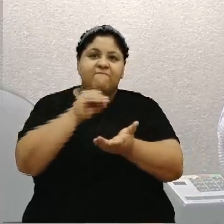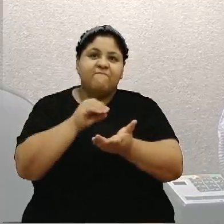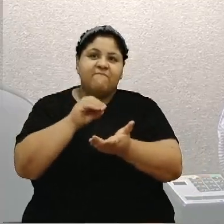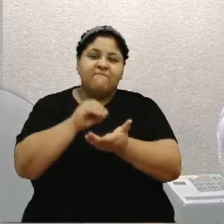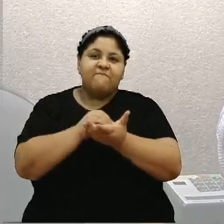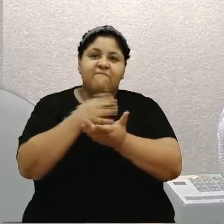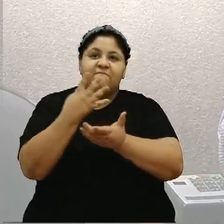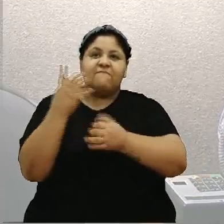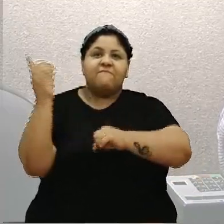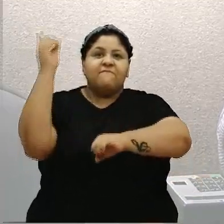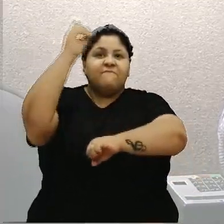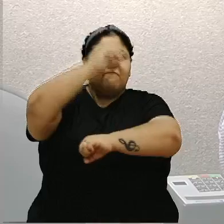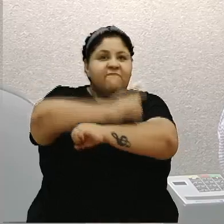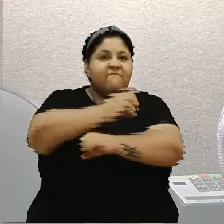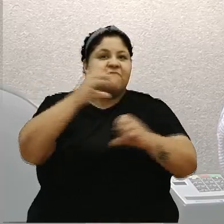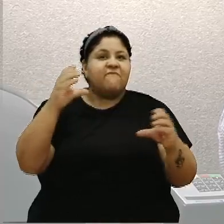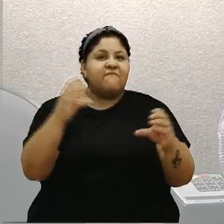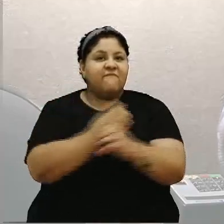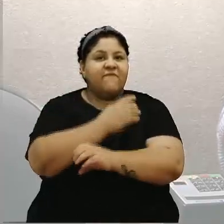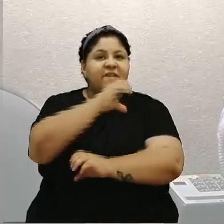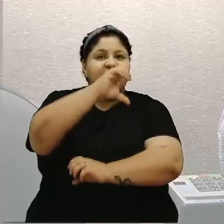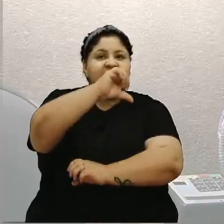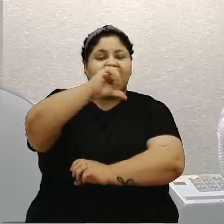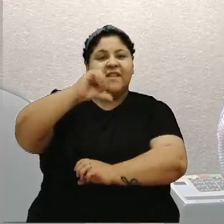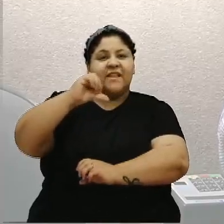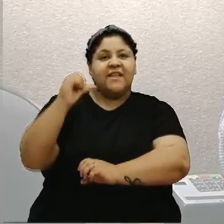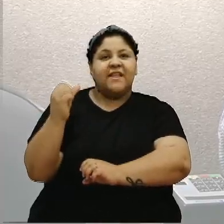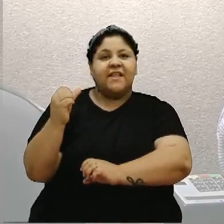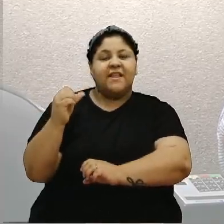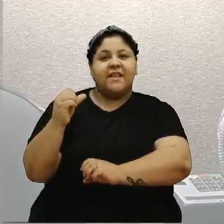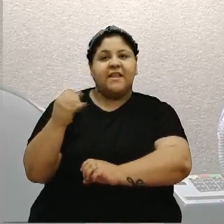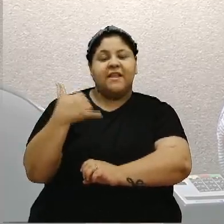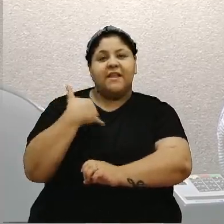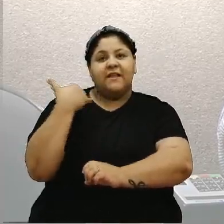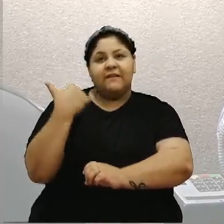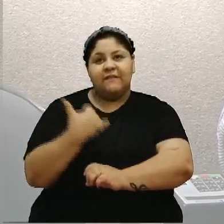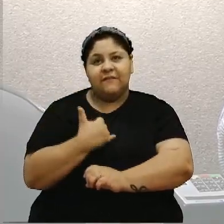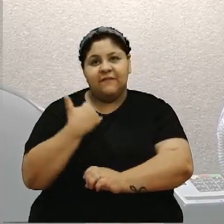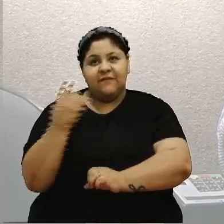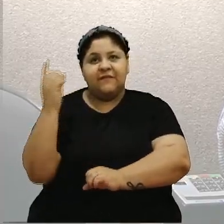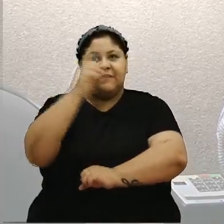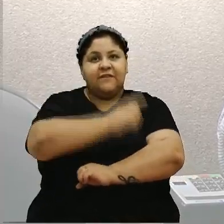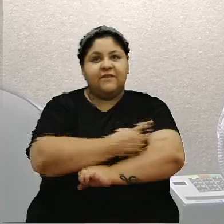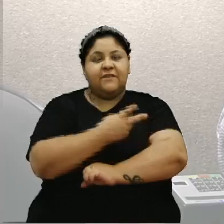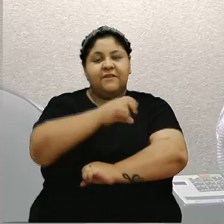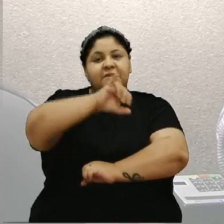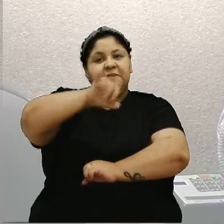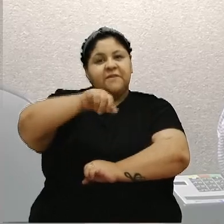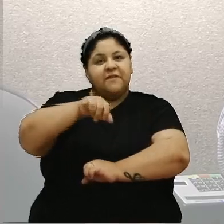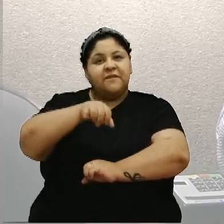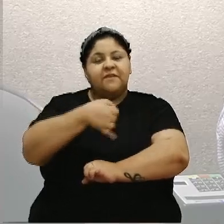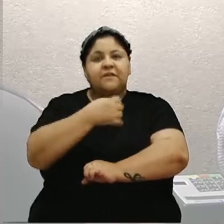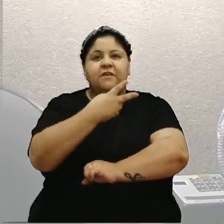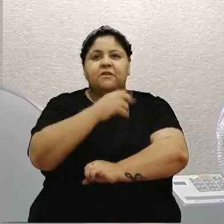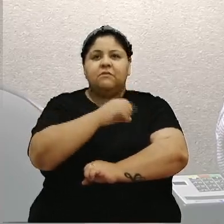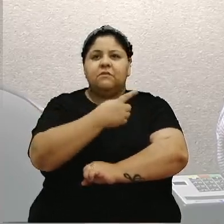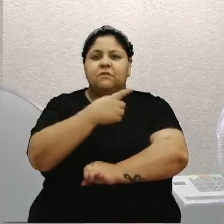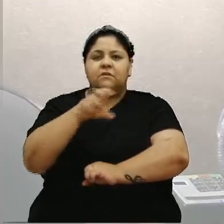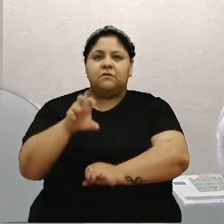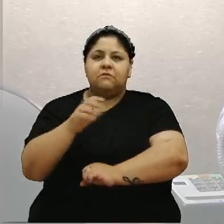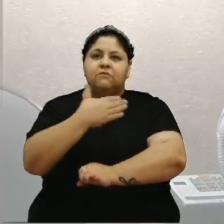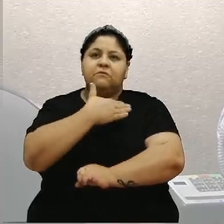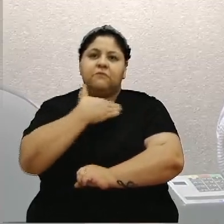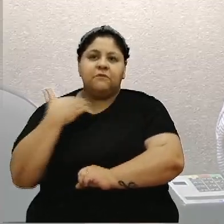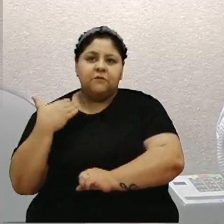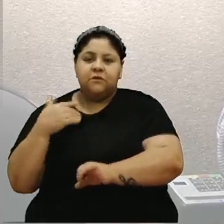4 dias para comemorar os 99 anos de existência, no dia 2 de janeiro de 2015, faleceu